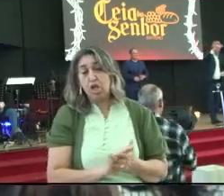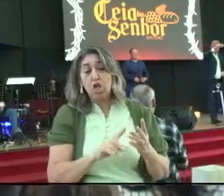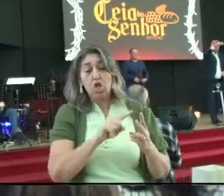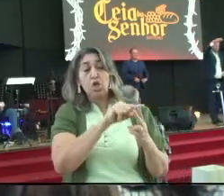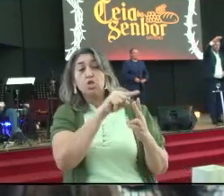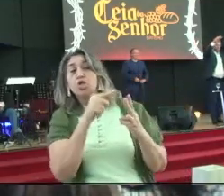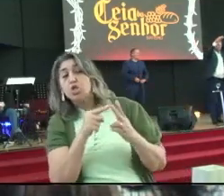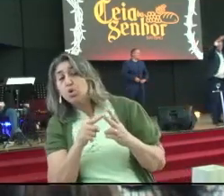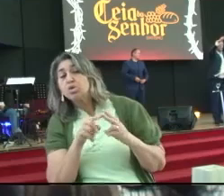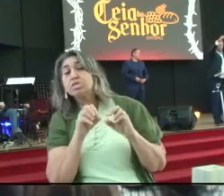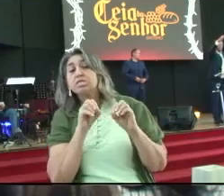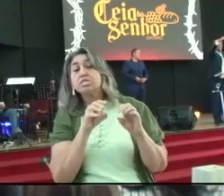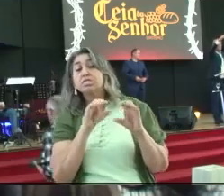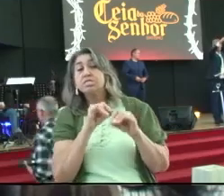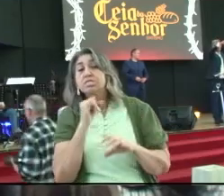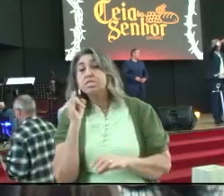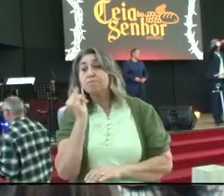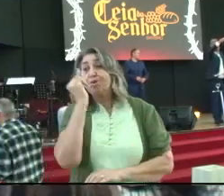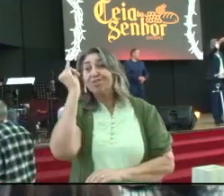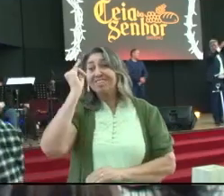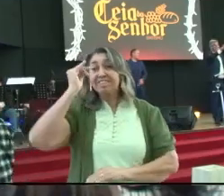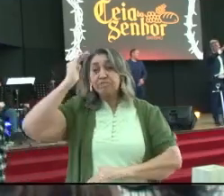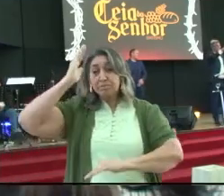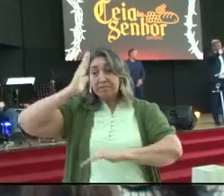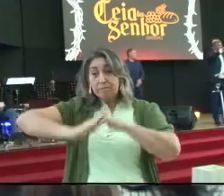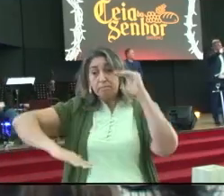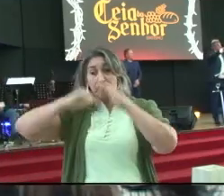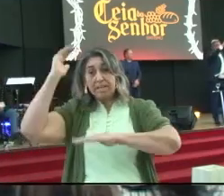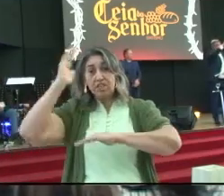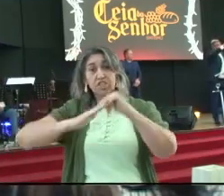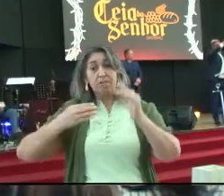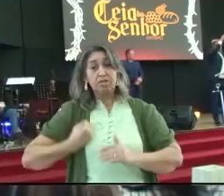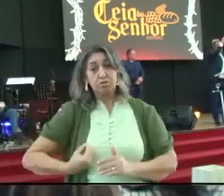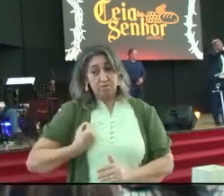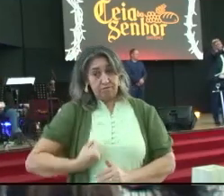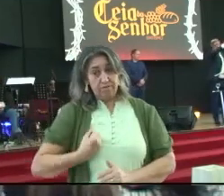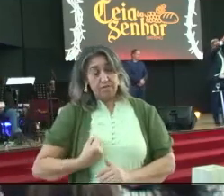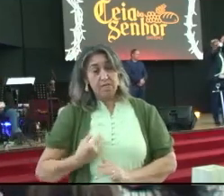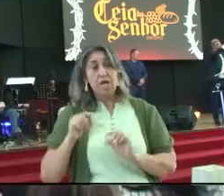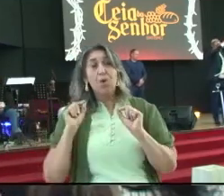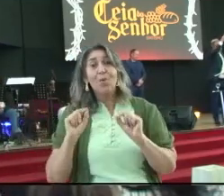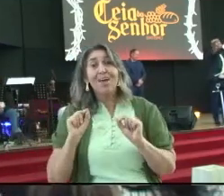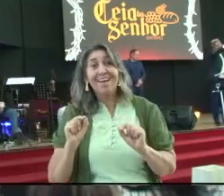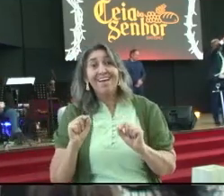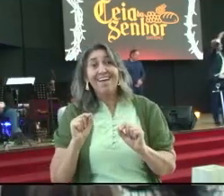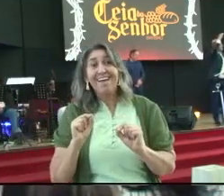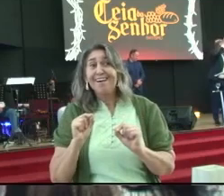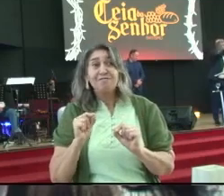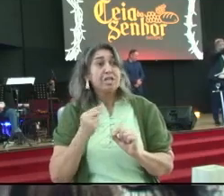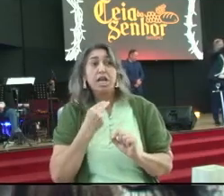2 princípios que você precisa praticar na sua vida. São